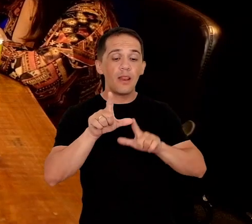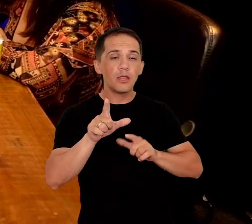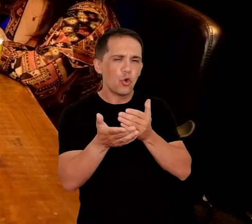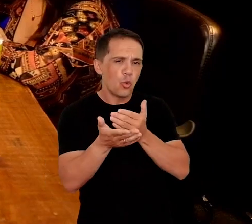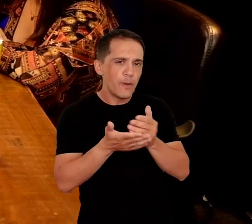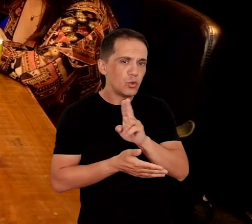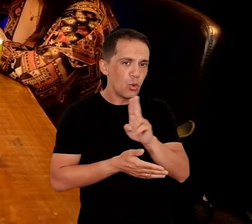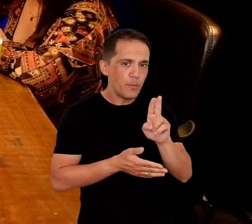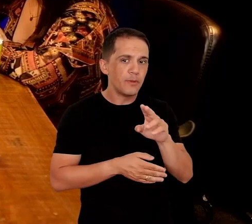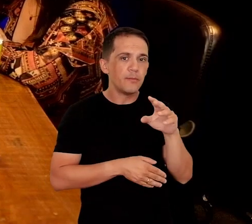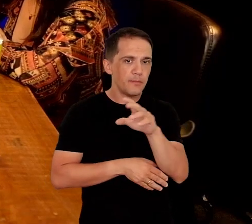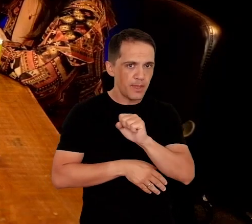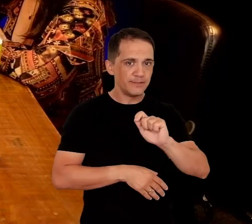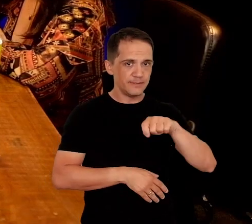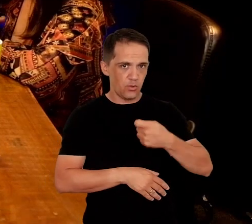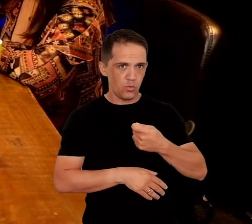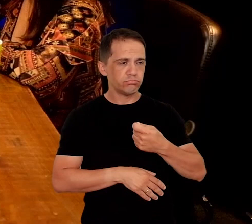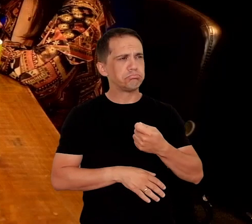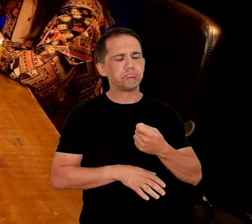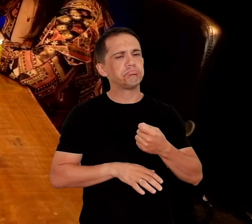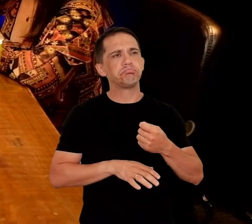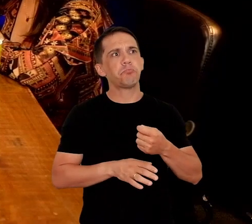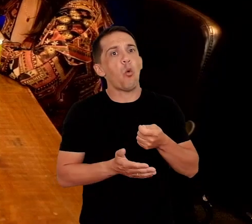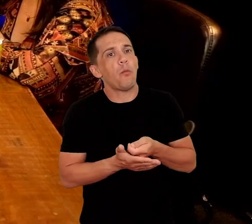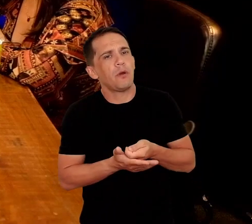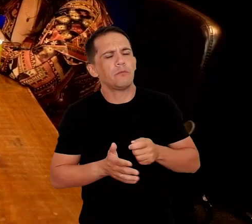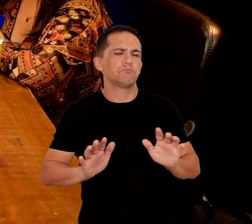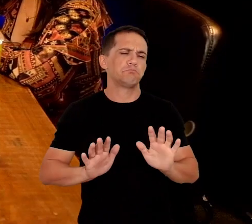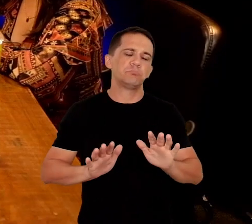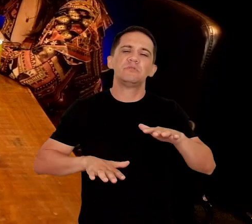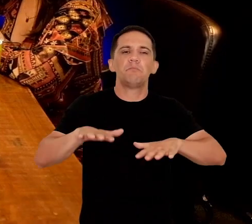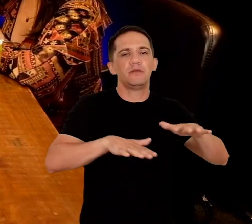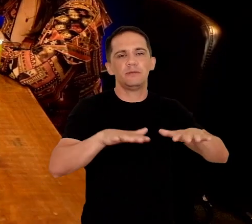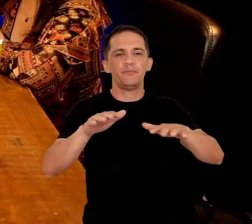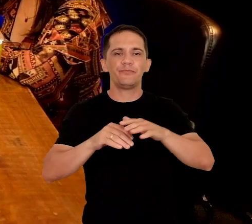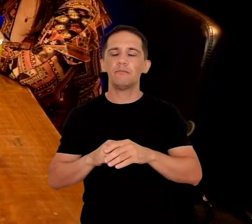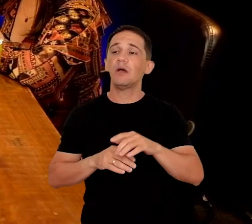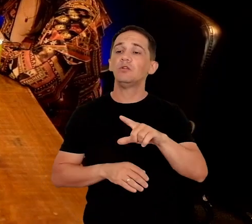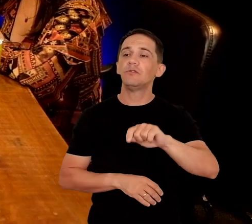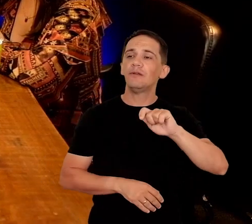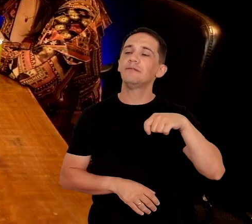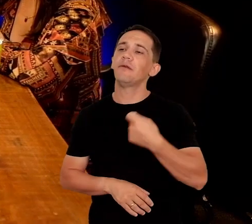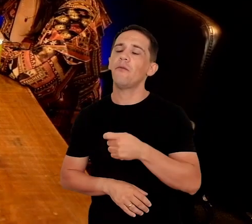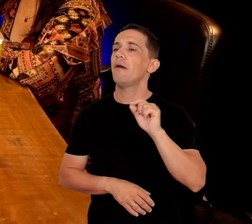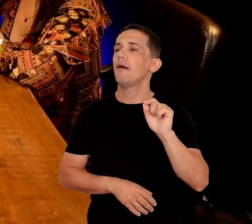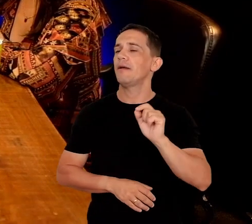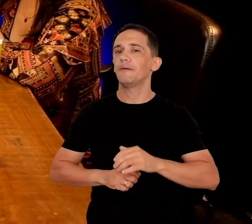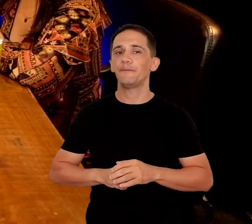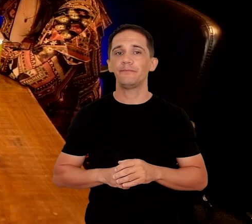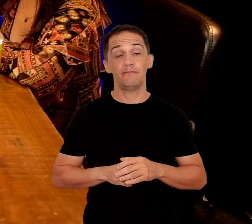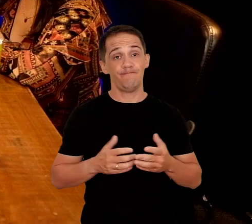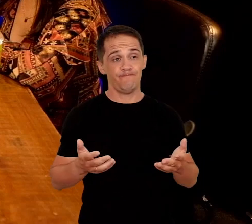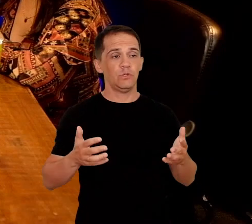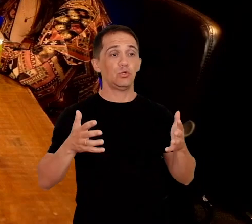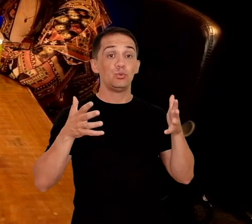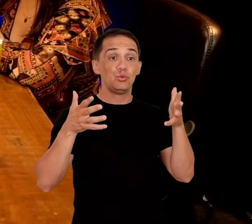quer dizer. Pode ser qualquer Pode coisa. ser qualquer coisa. E quem é que determina como é que se escolhe esse sinal? Quando tu entra na comunidade surda,